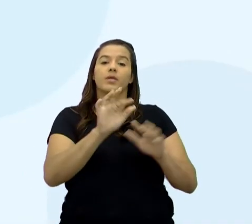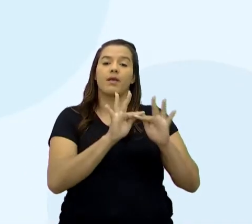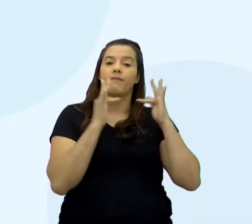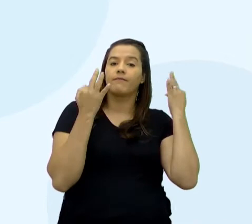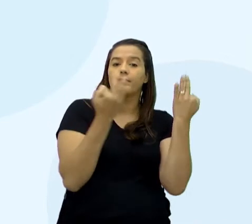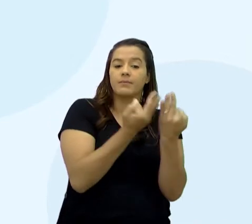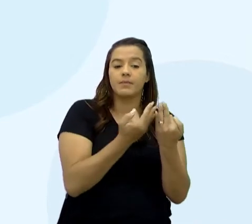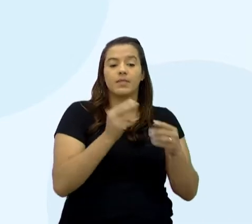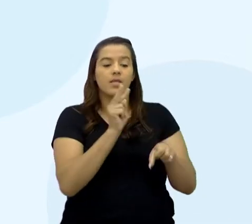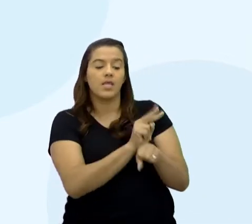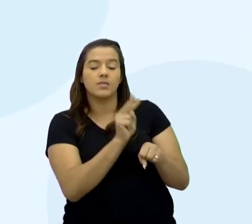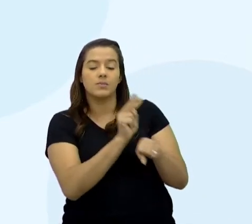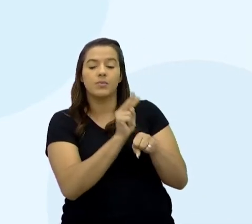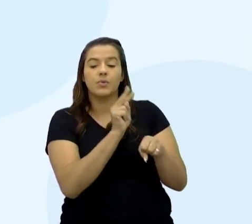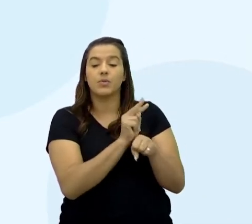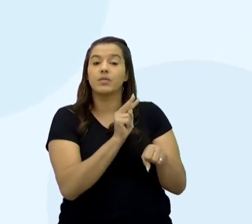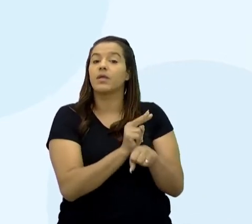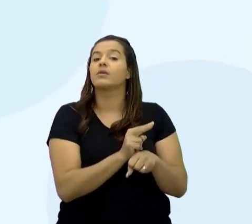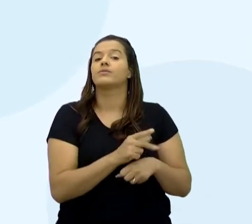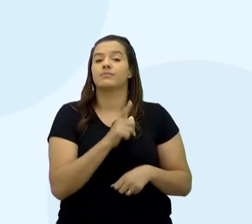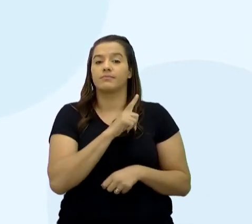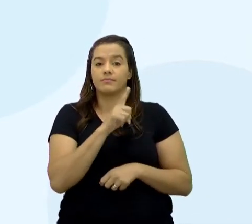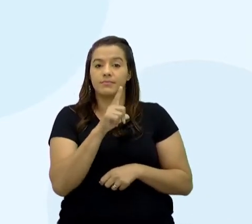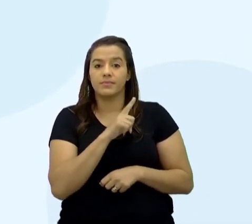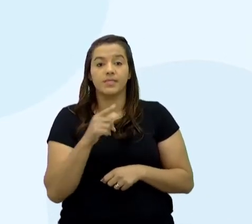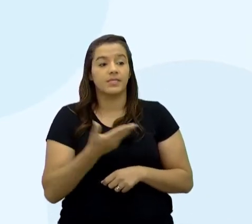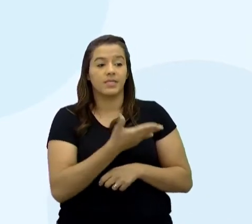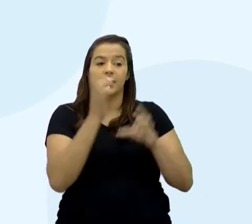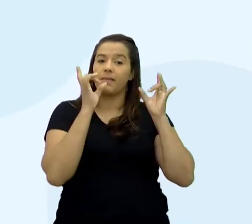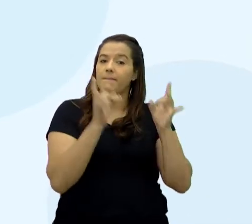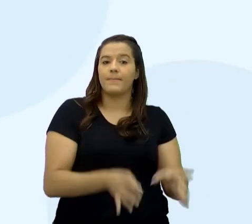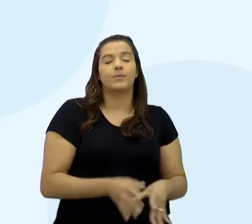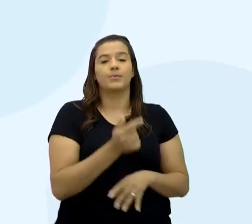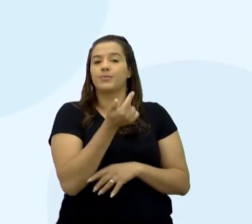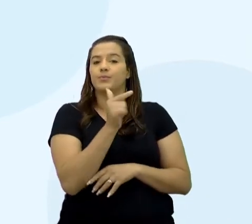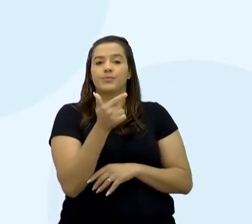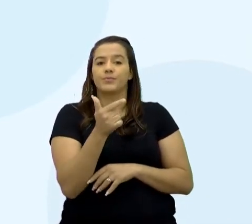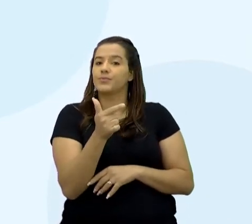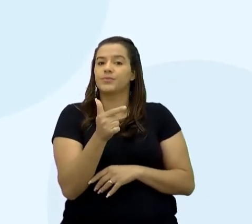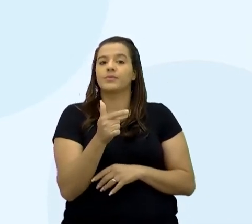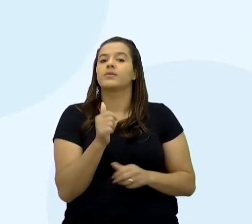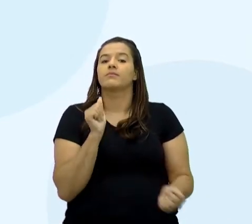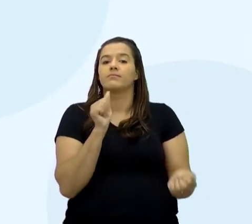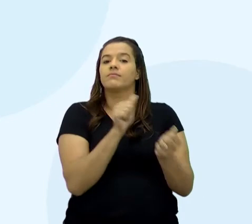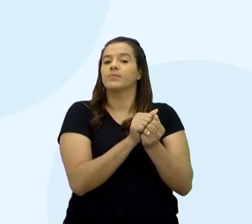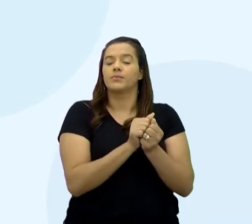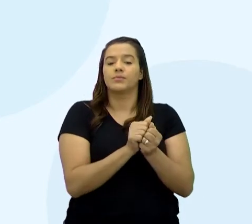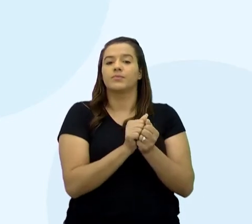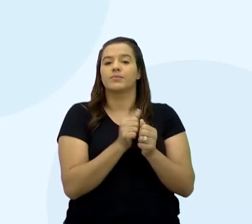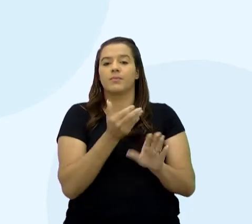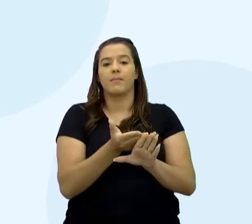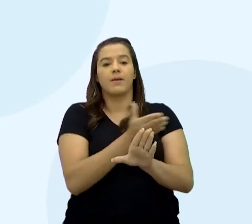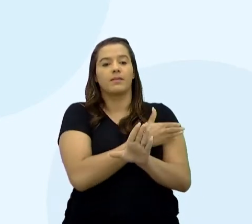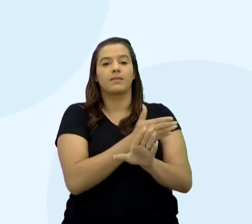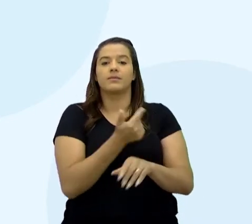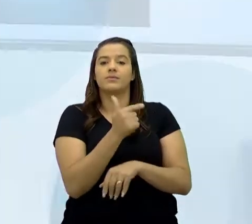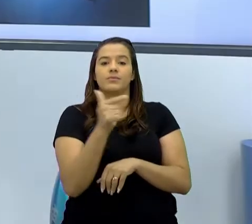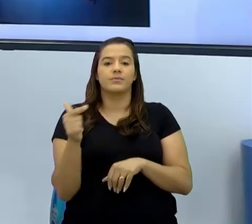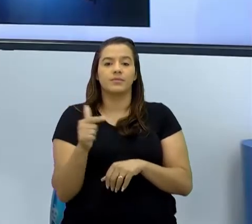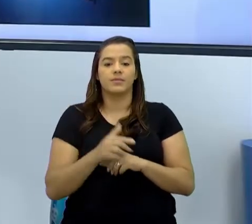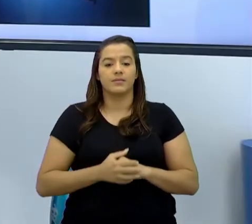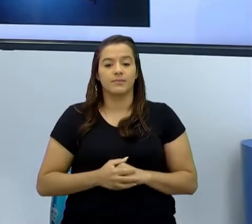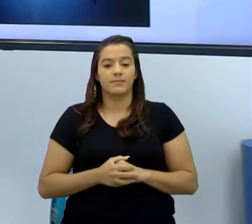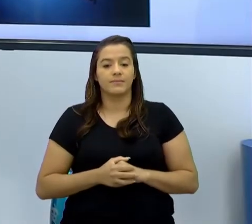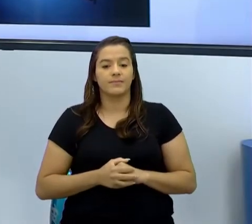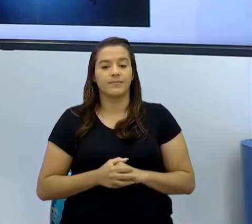Sim. Que eles protegem muito também e eles não abandonam, não deixa nenhum para trás. Isso é o que me chama mais a atenção